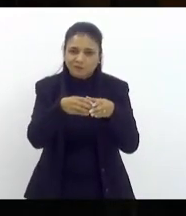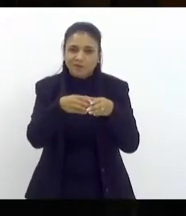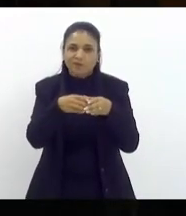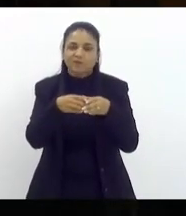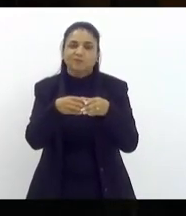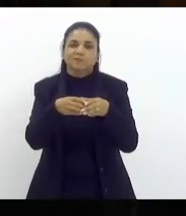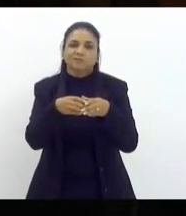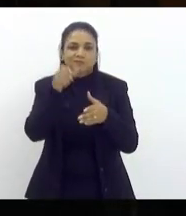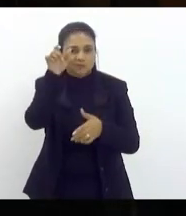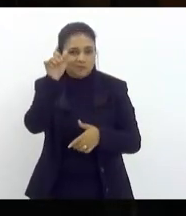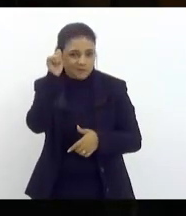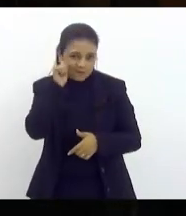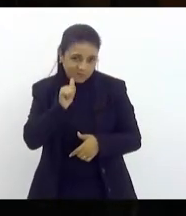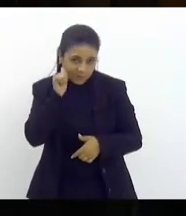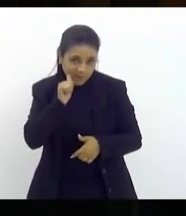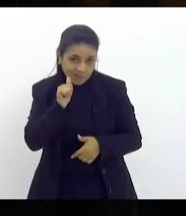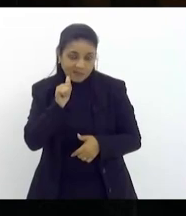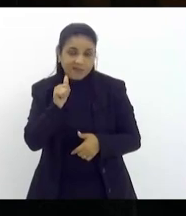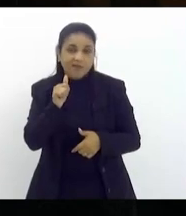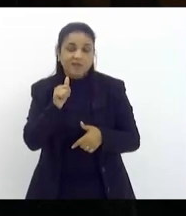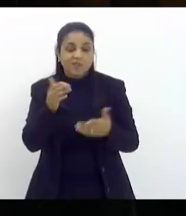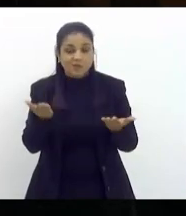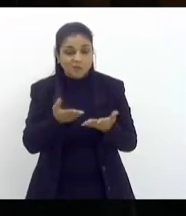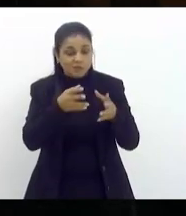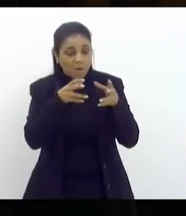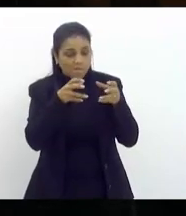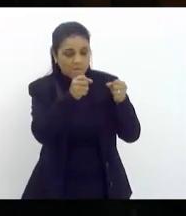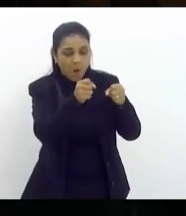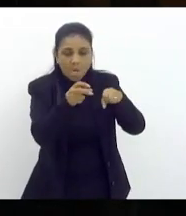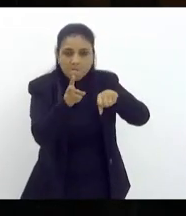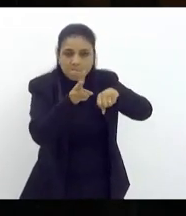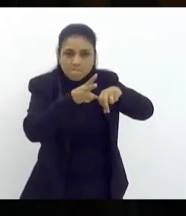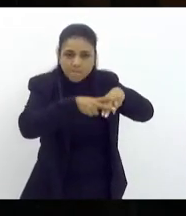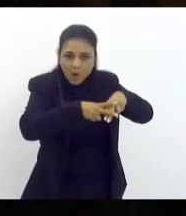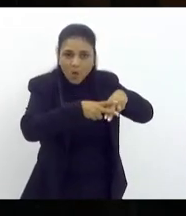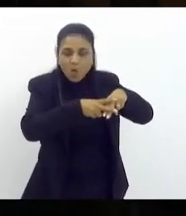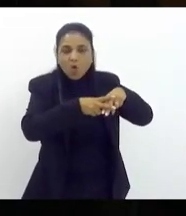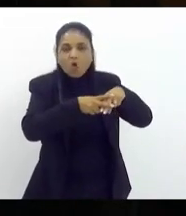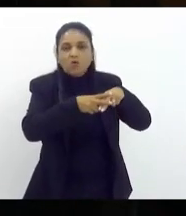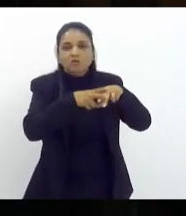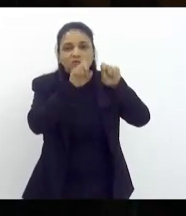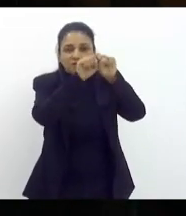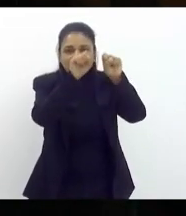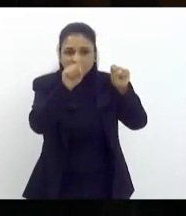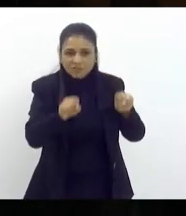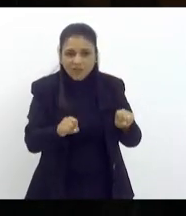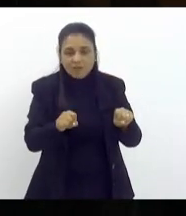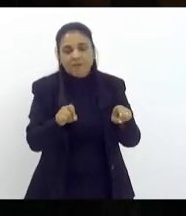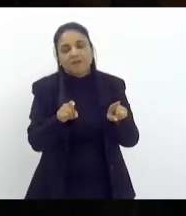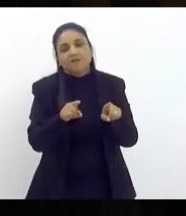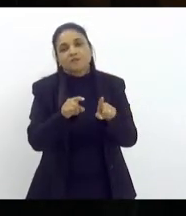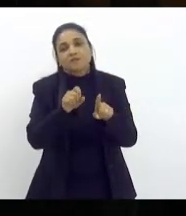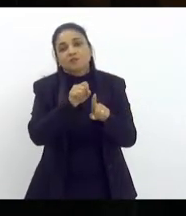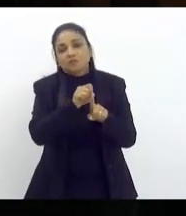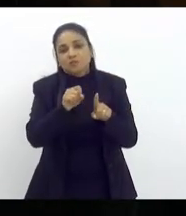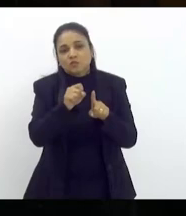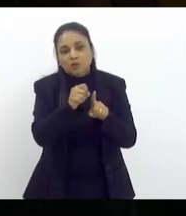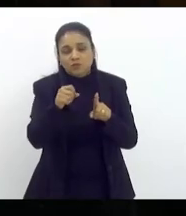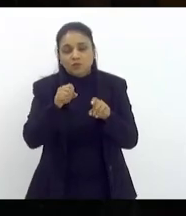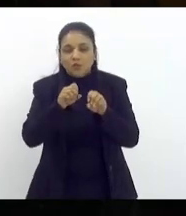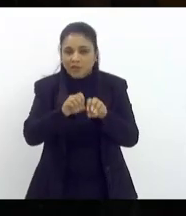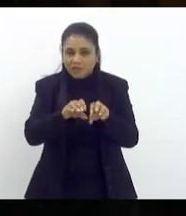que hoje está encarcerada que hoje está no sistema socioeducativo e que não tem aí o real